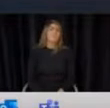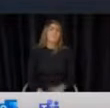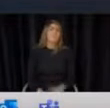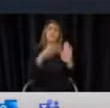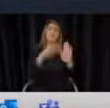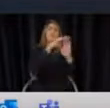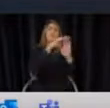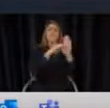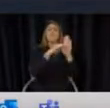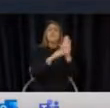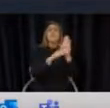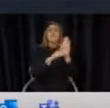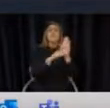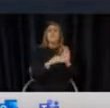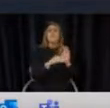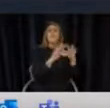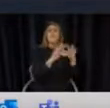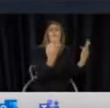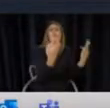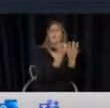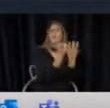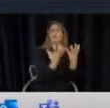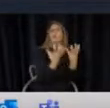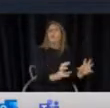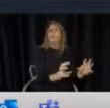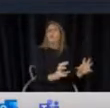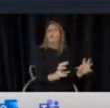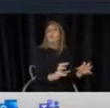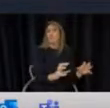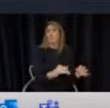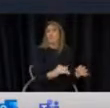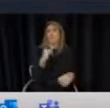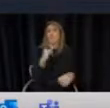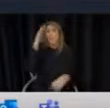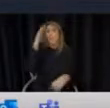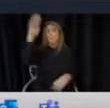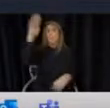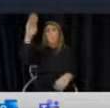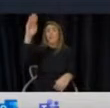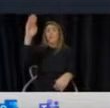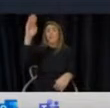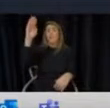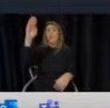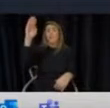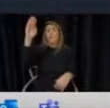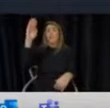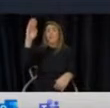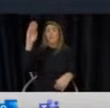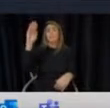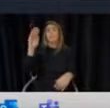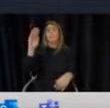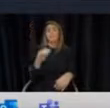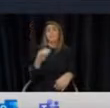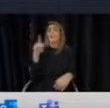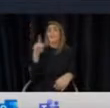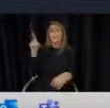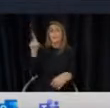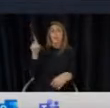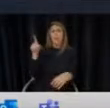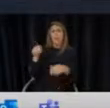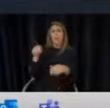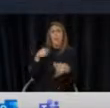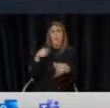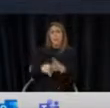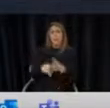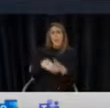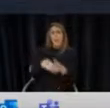o principal motivo é pela família não aceitar ou o diagnóstico, né? Então, não entender o que